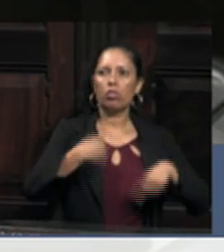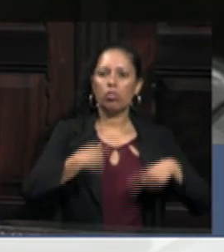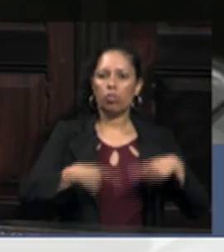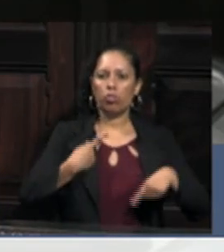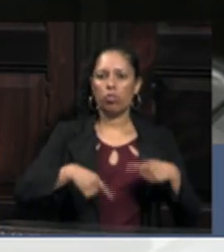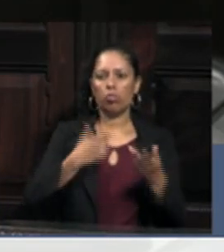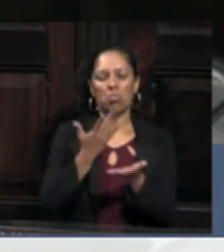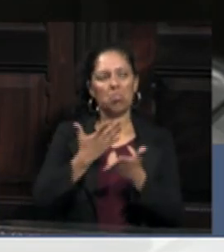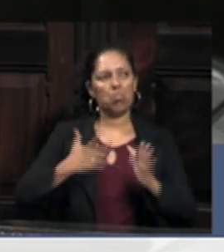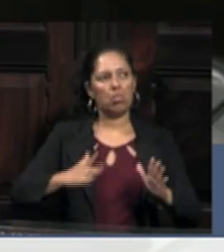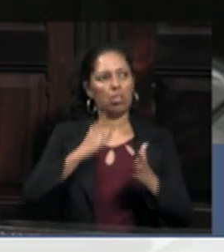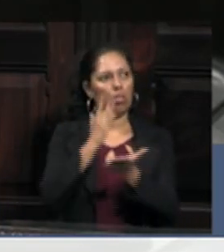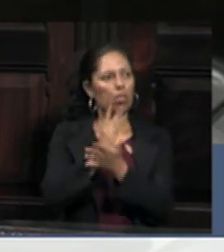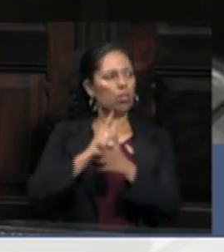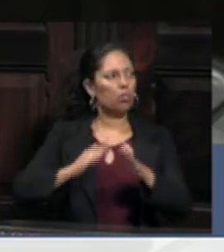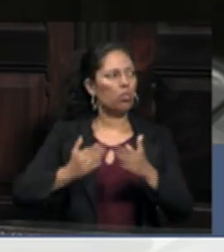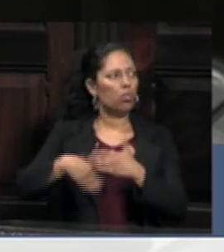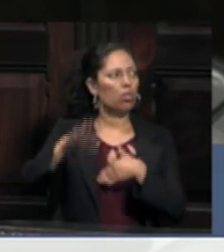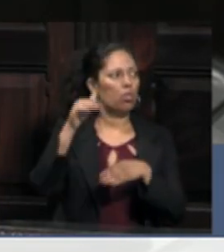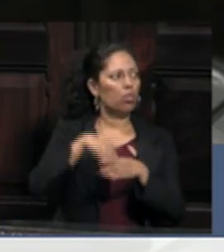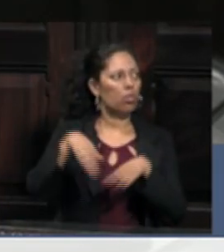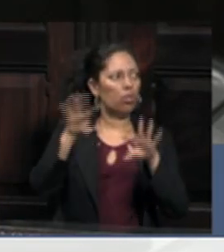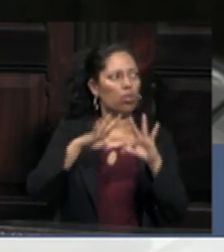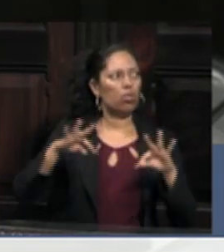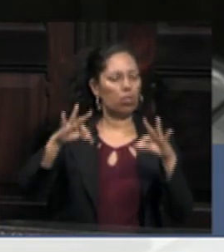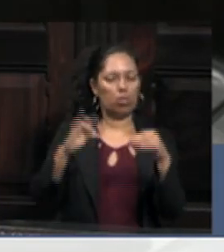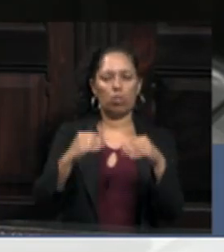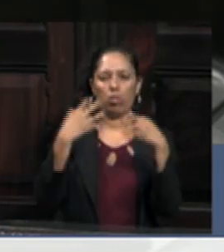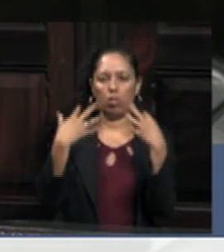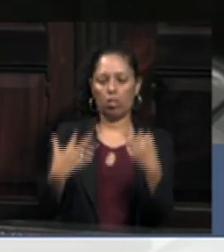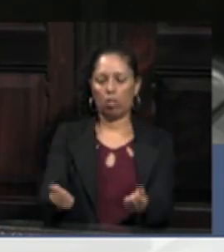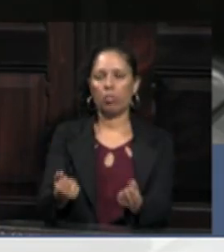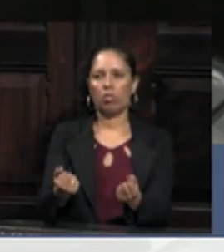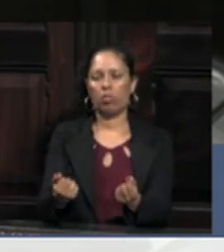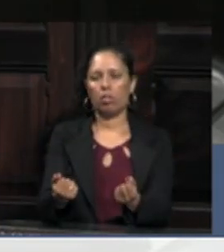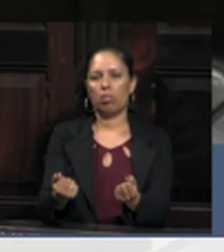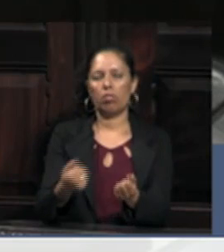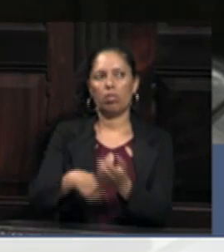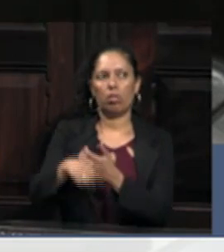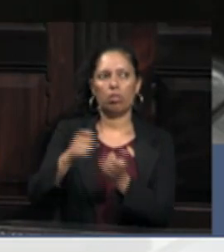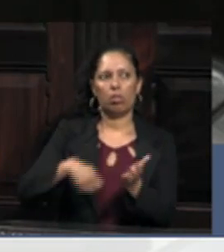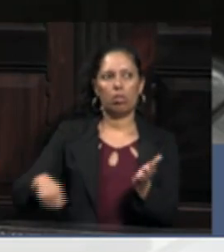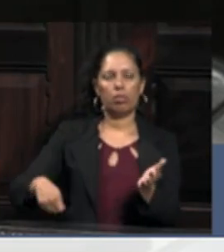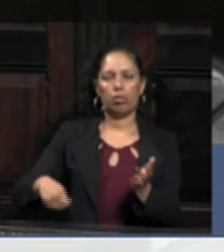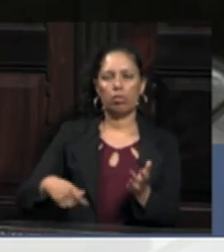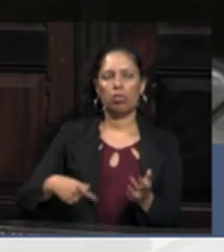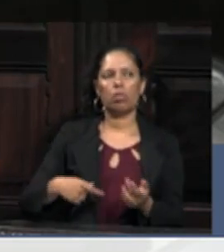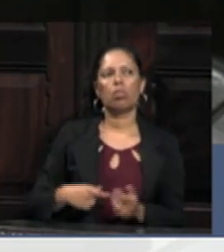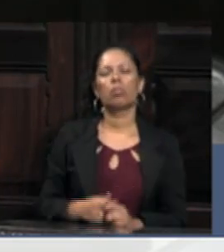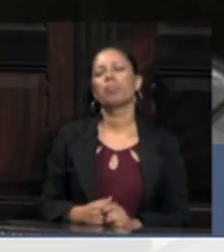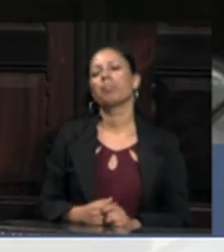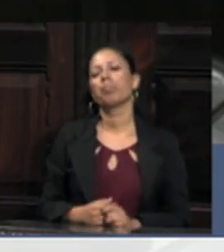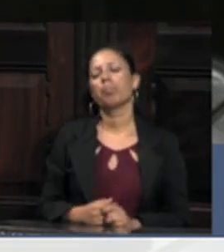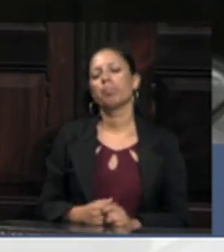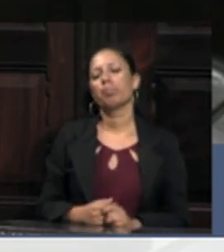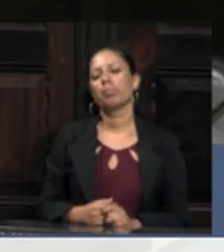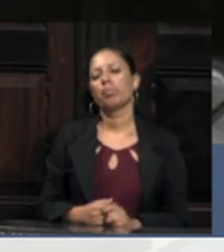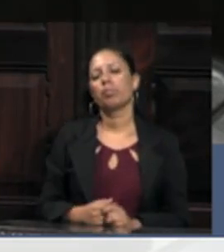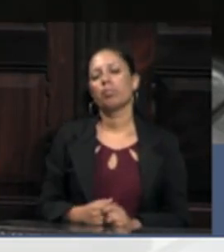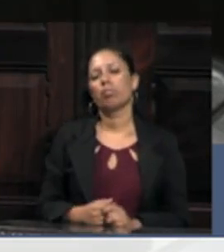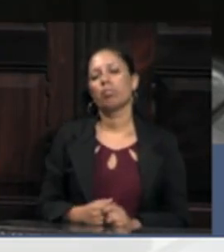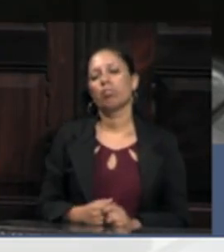havendo que queira discutir, encerra a discussão. Em votação, os senhores que aprovam por essa comissão, aprovado, vai a autógrafo.